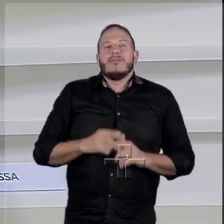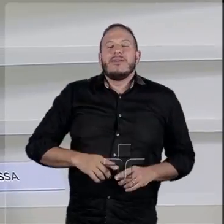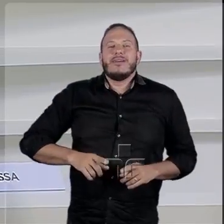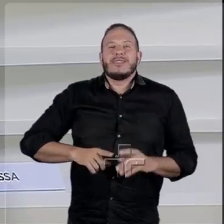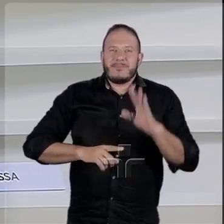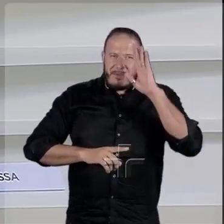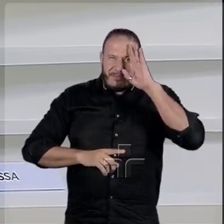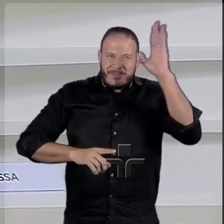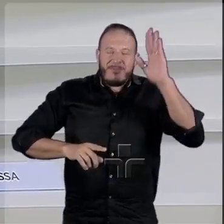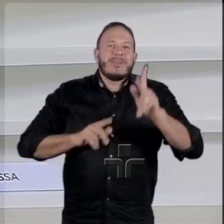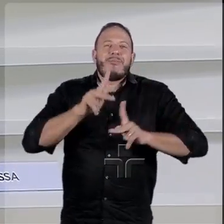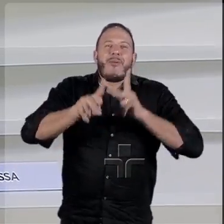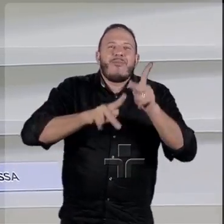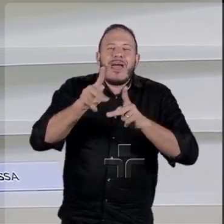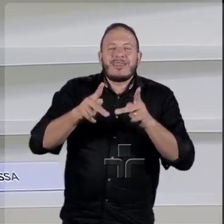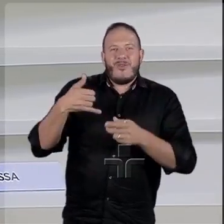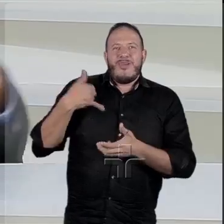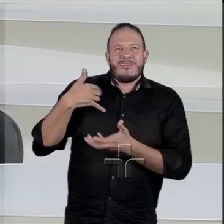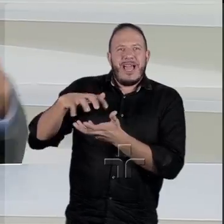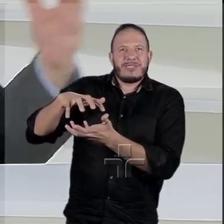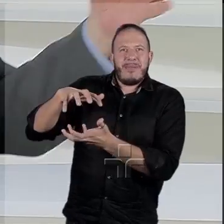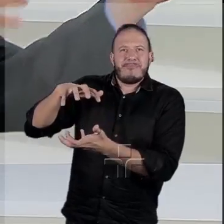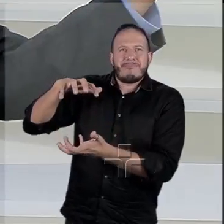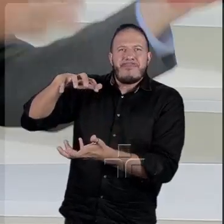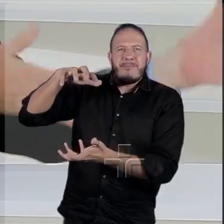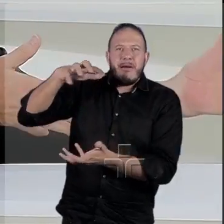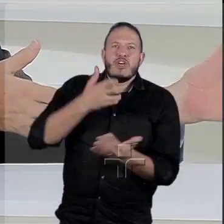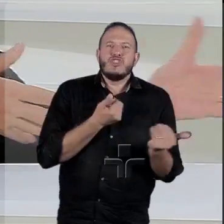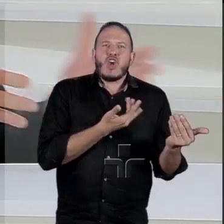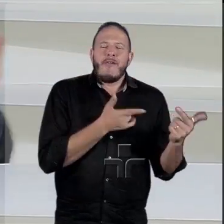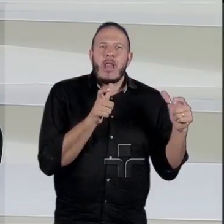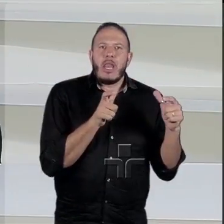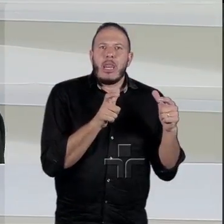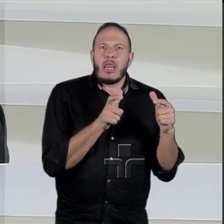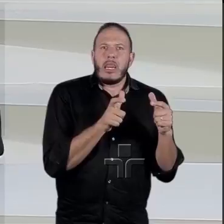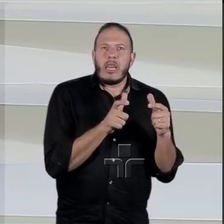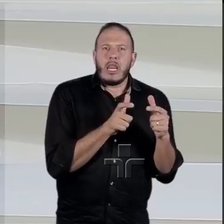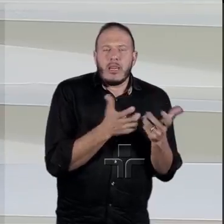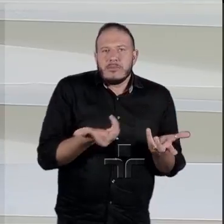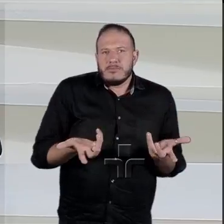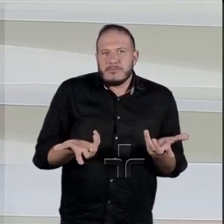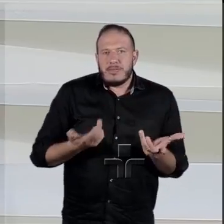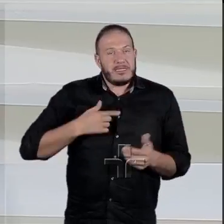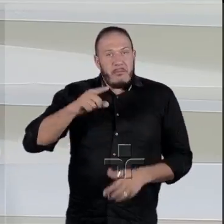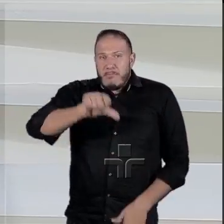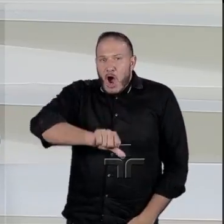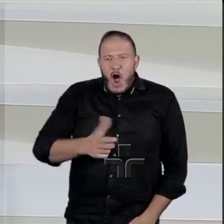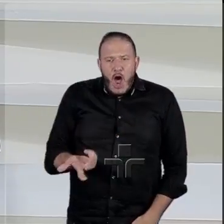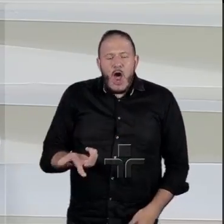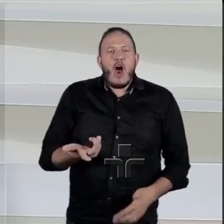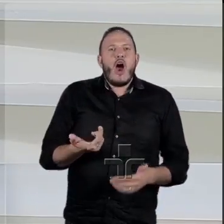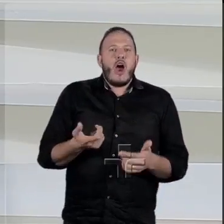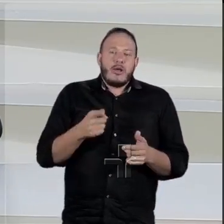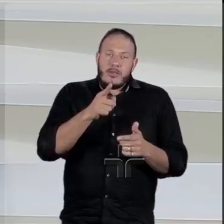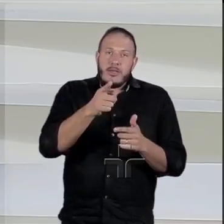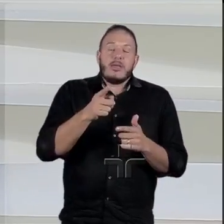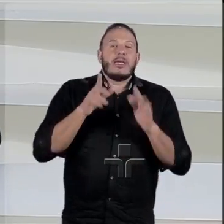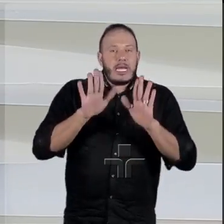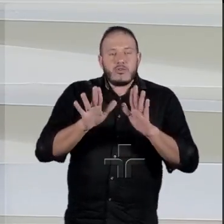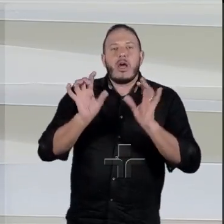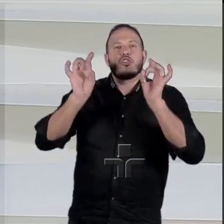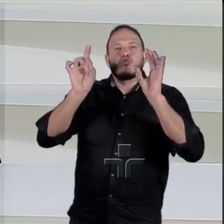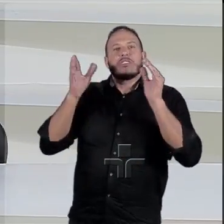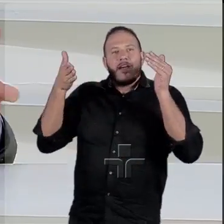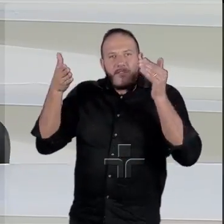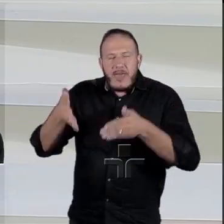a população idosa está aumentando. A demografia, as relações de trabalho. Relações de trabalho. Ele se baseia exclusivamente